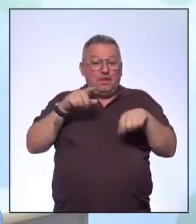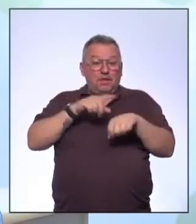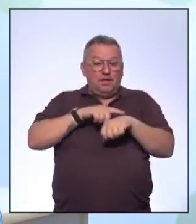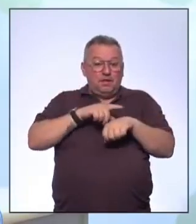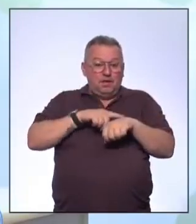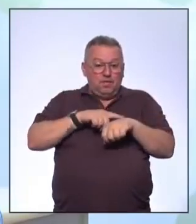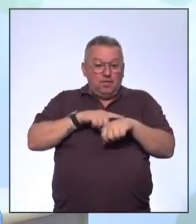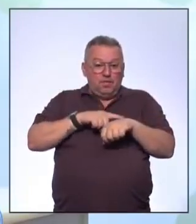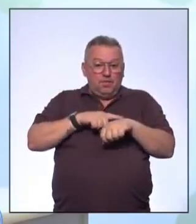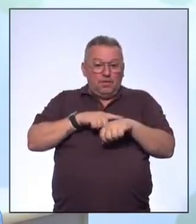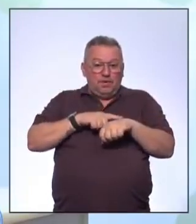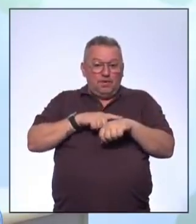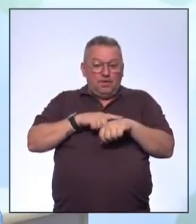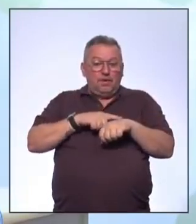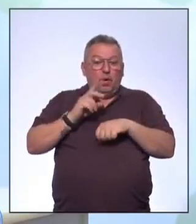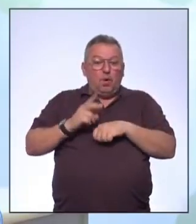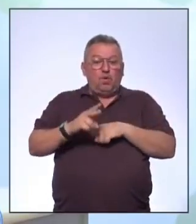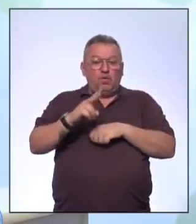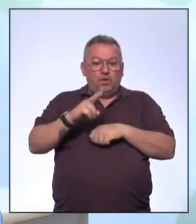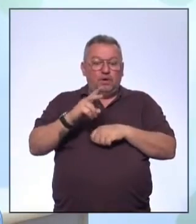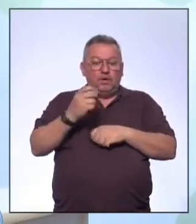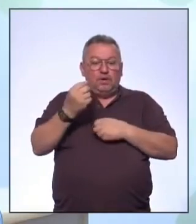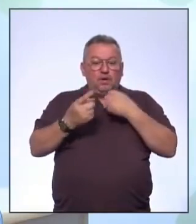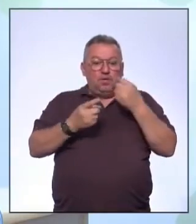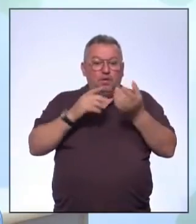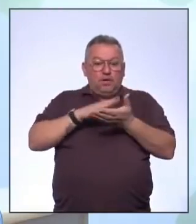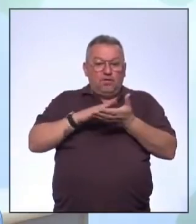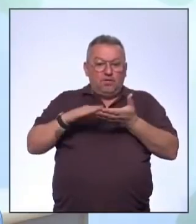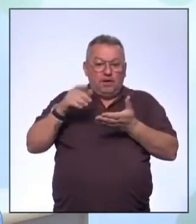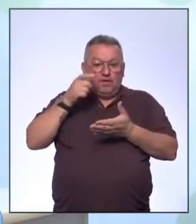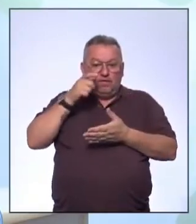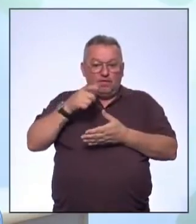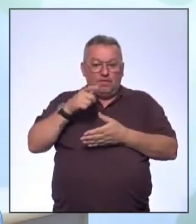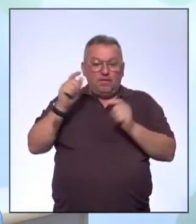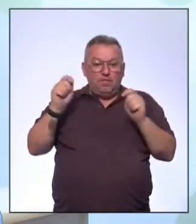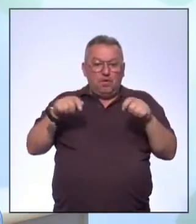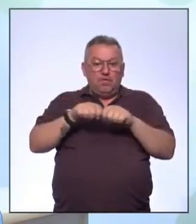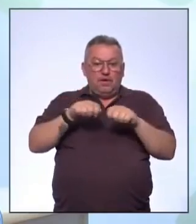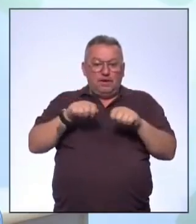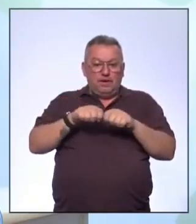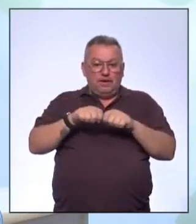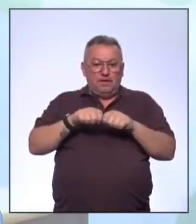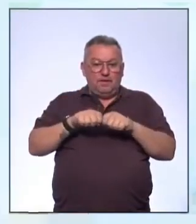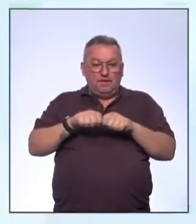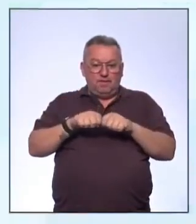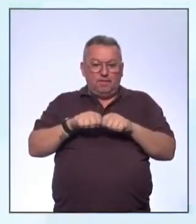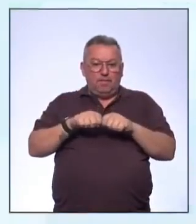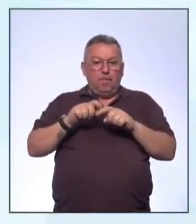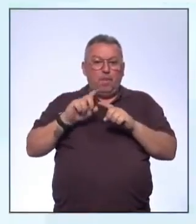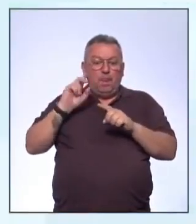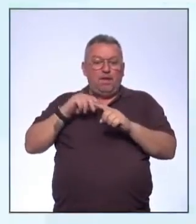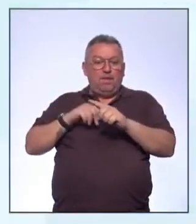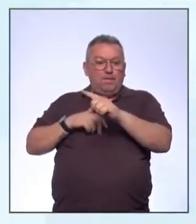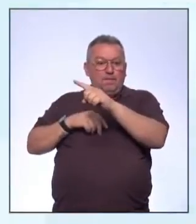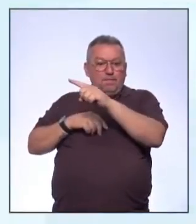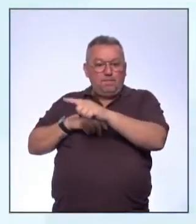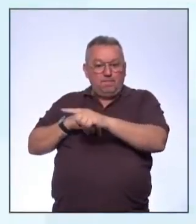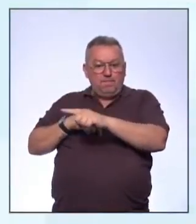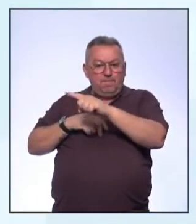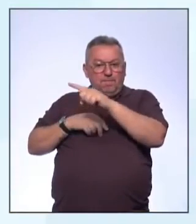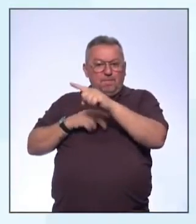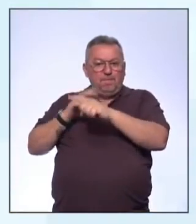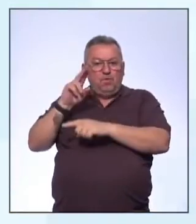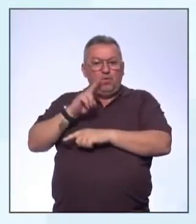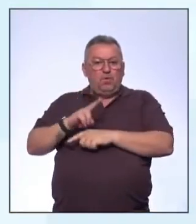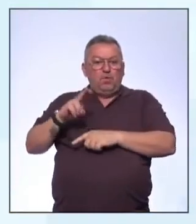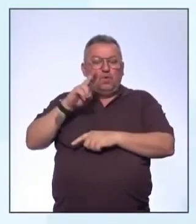nós continuarmos aí em algumas atividades. Vocês podem fazer aí na tela, utilizar